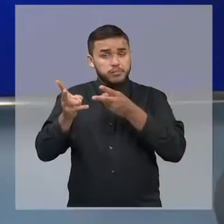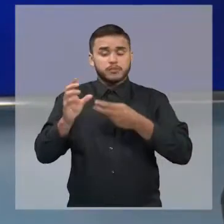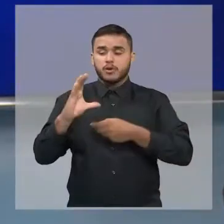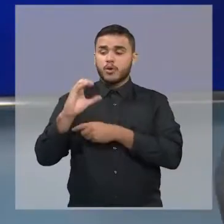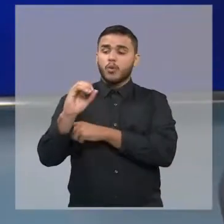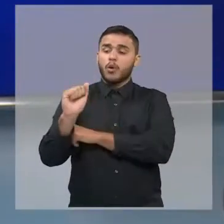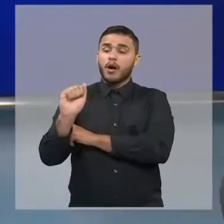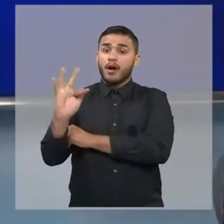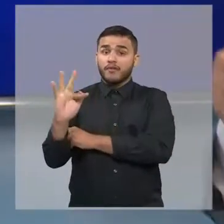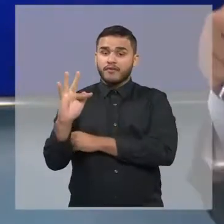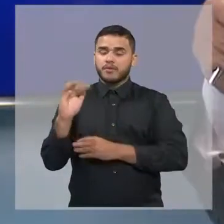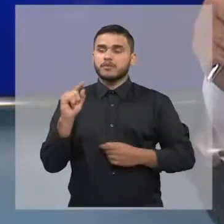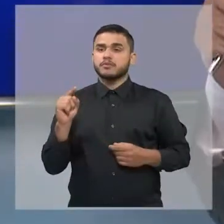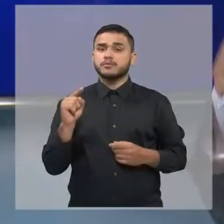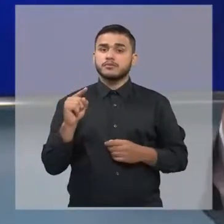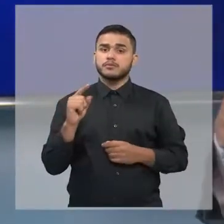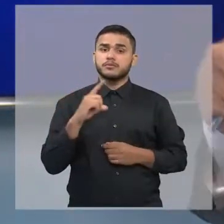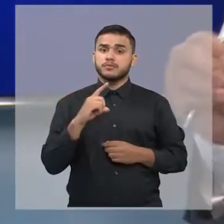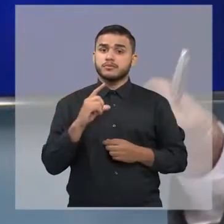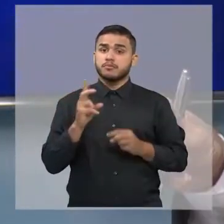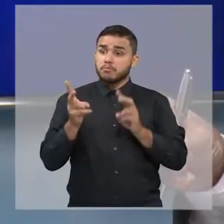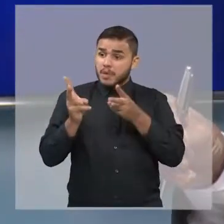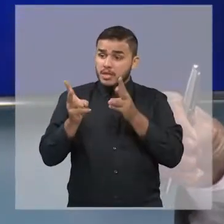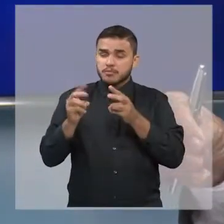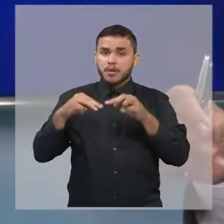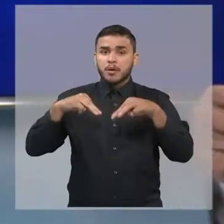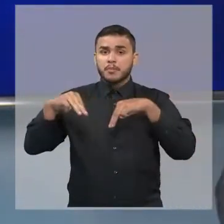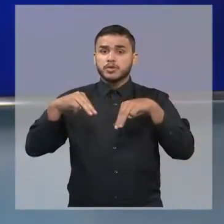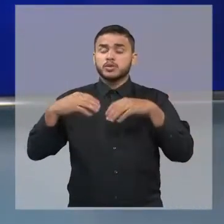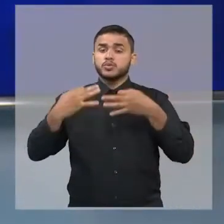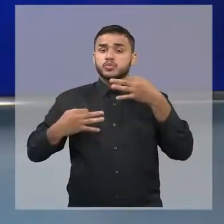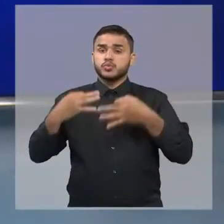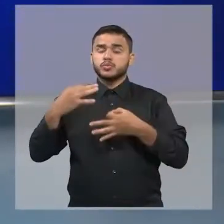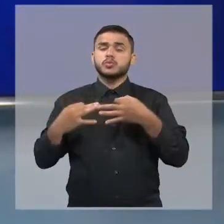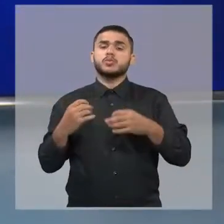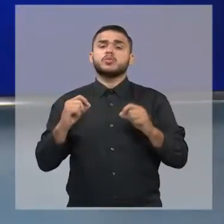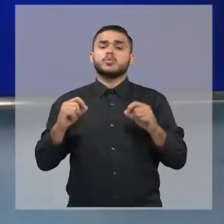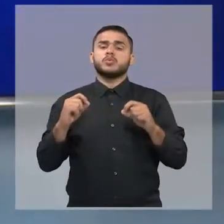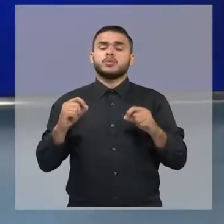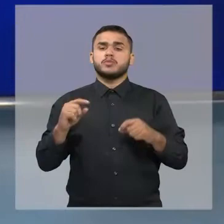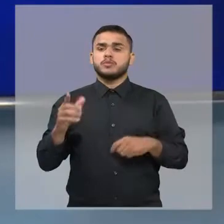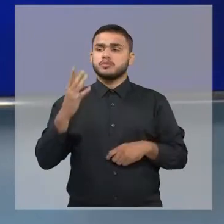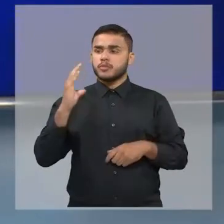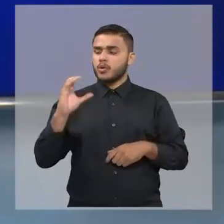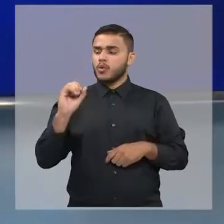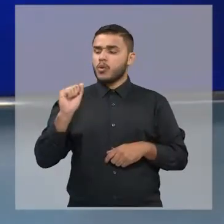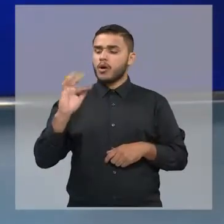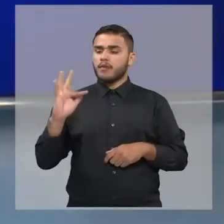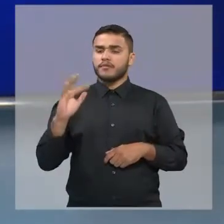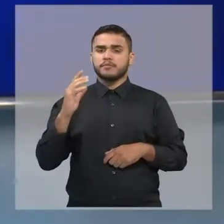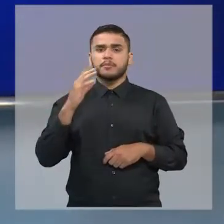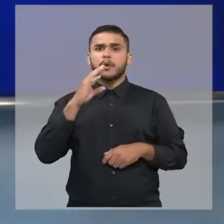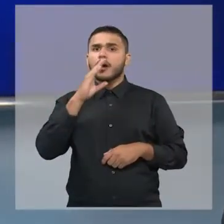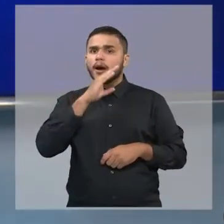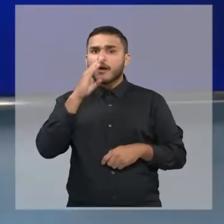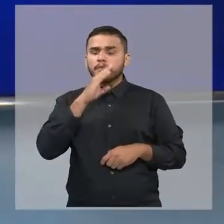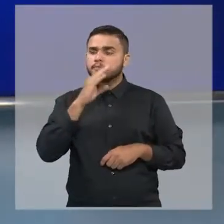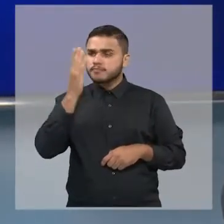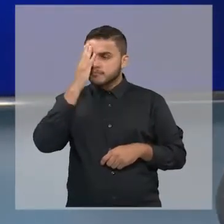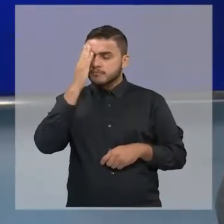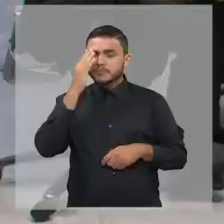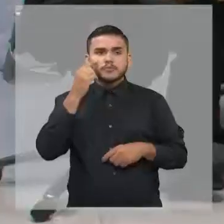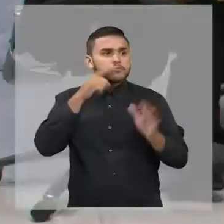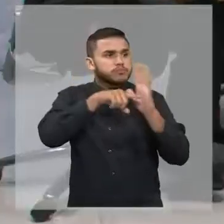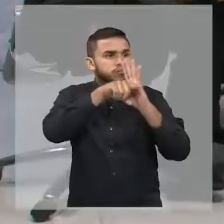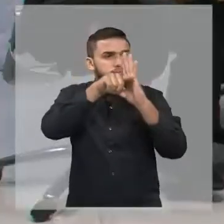COAF, quando ele fez a reforma, no Ministério da Justiça, sob o argumento de que o COAF tem muito mais agilidade para seguir